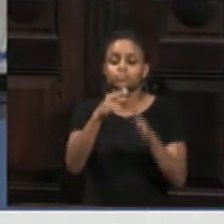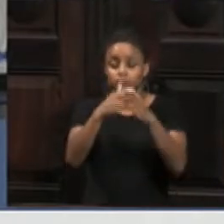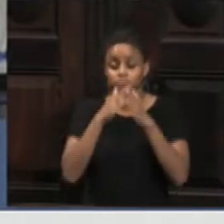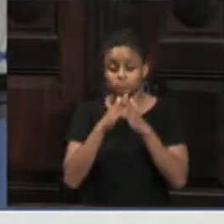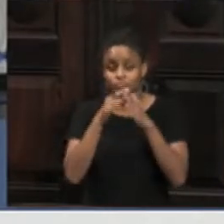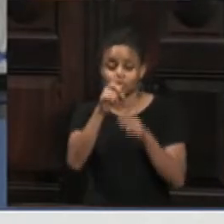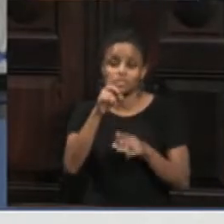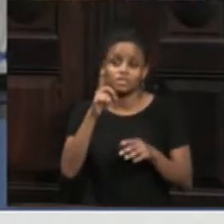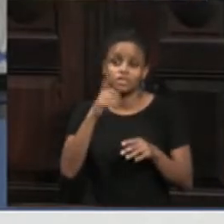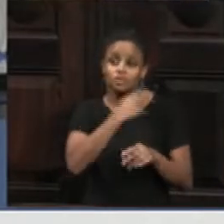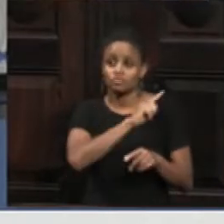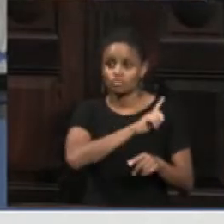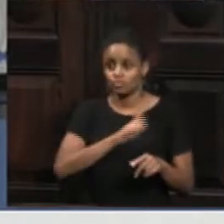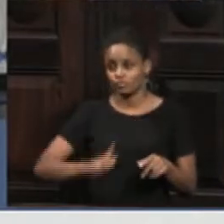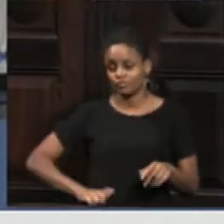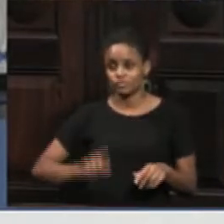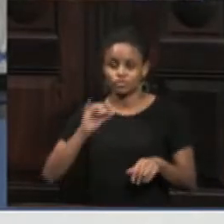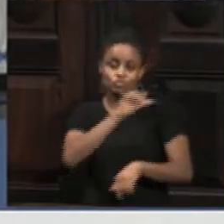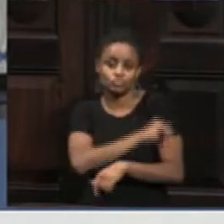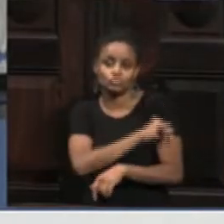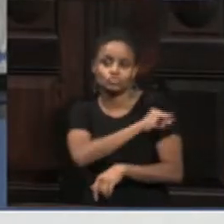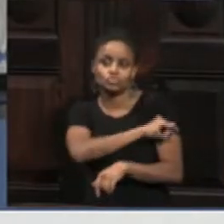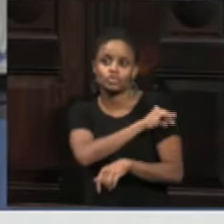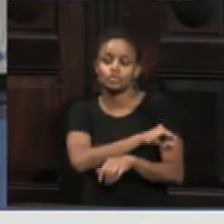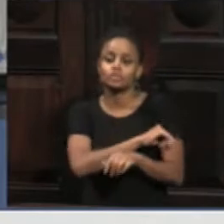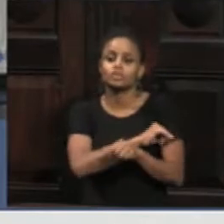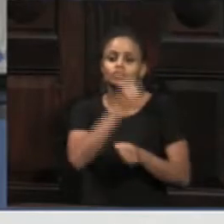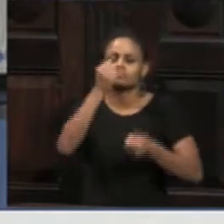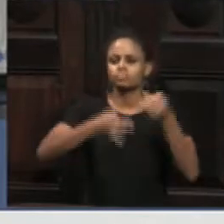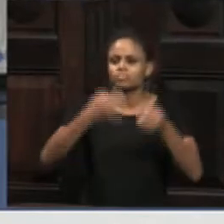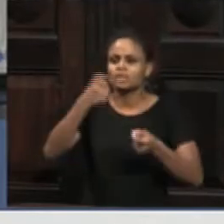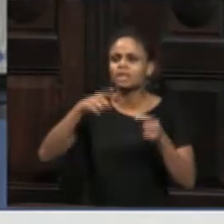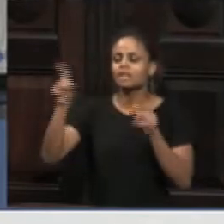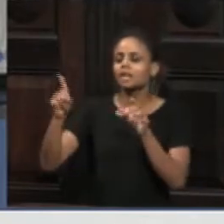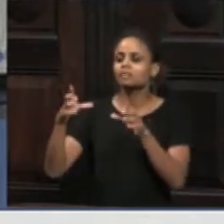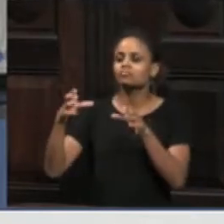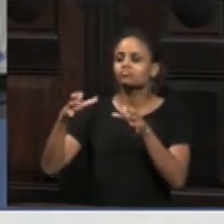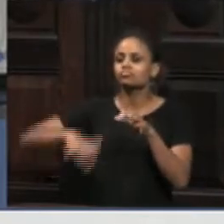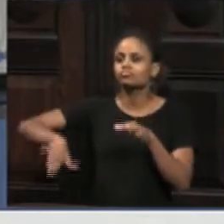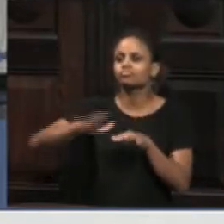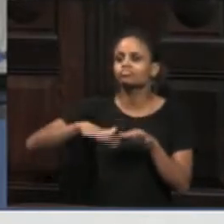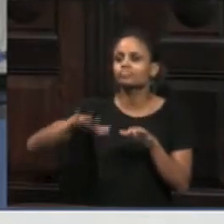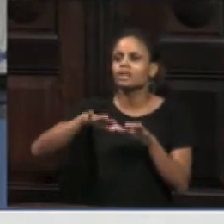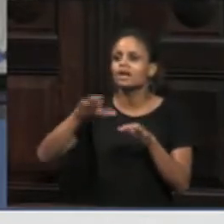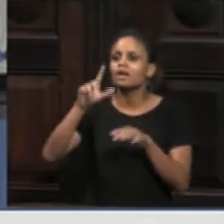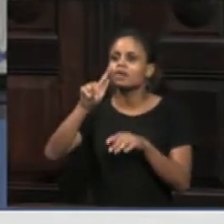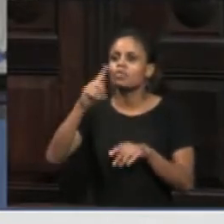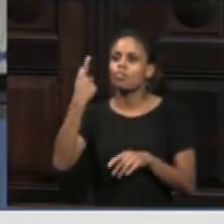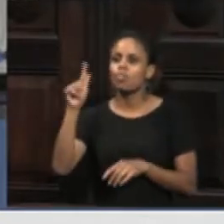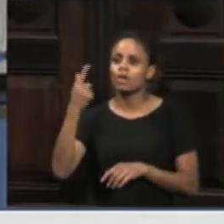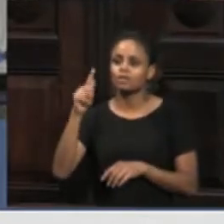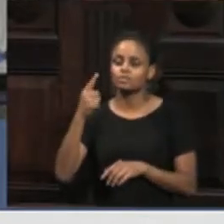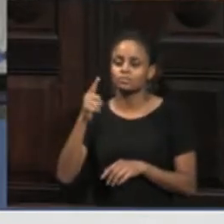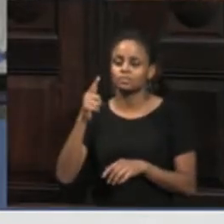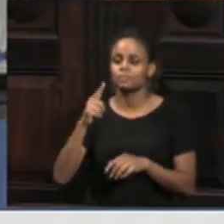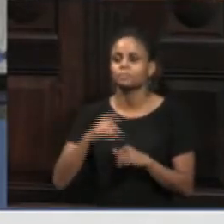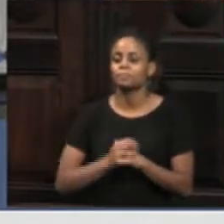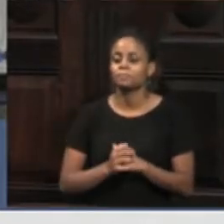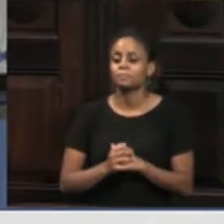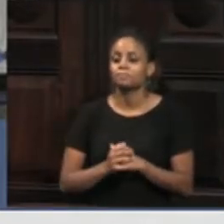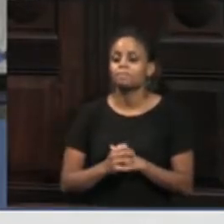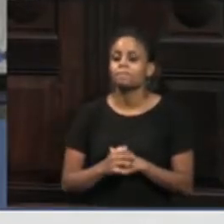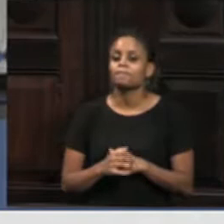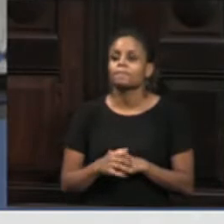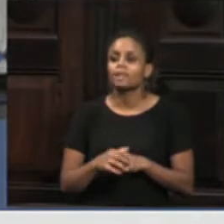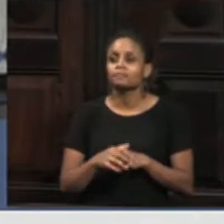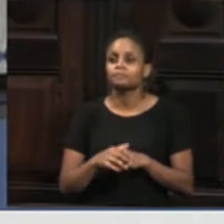sobre a regularização fundiária dos imóveis do Piraquê, no bairro da Guaratiba, município do Rio de Janeiro. Parecer da Comissão